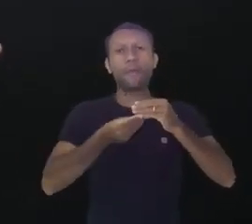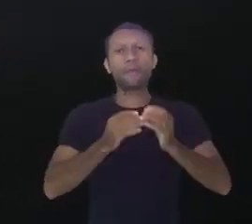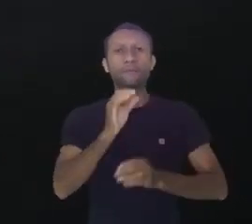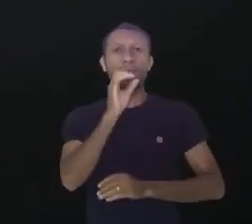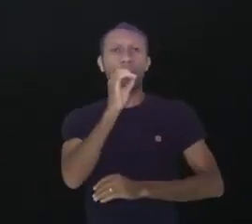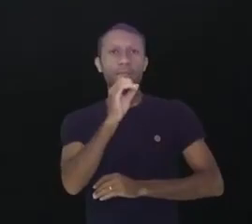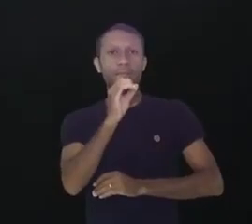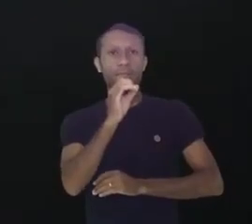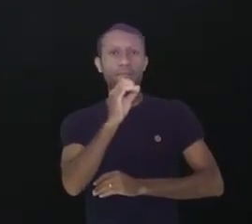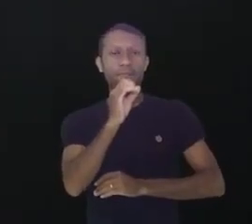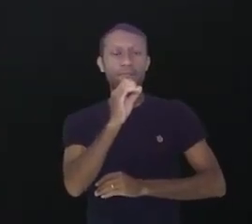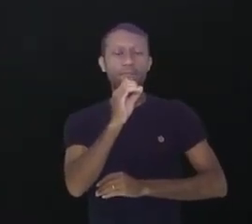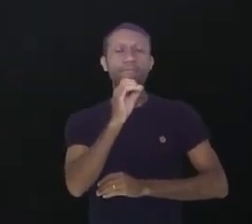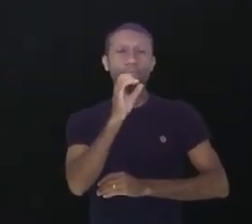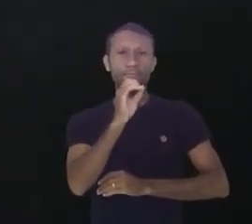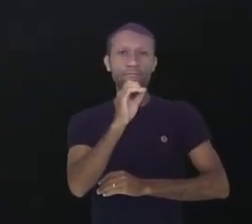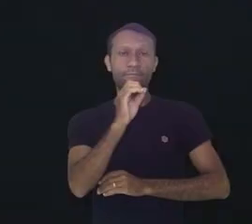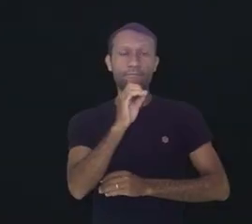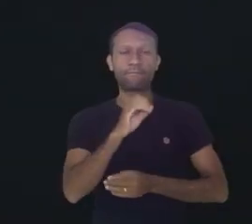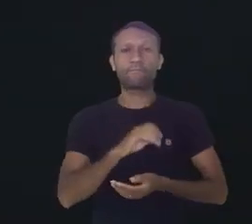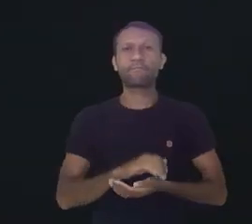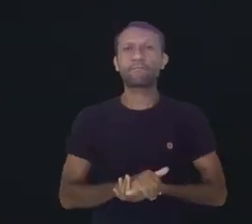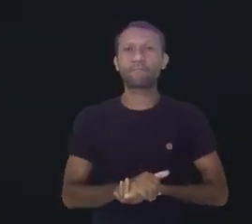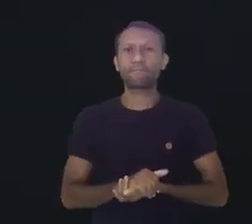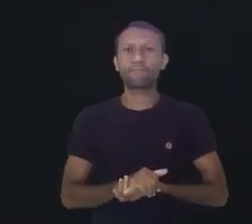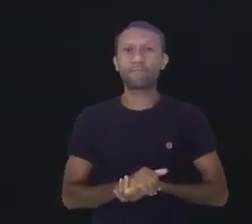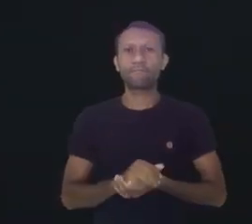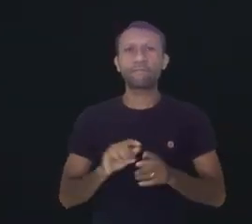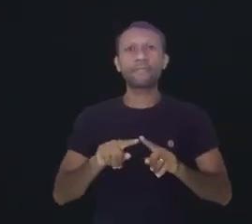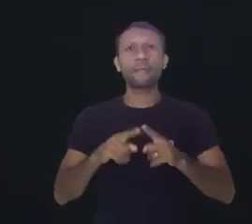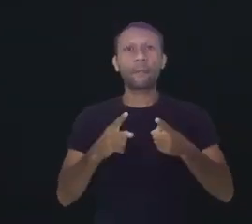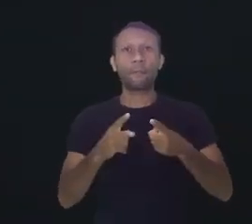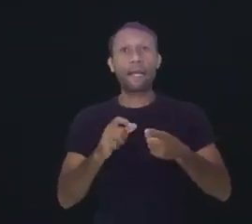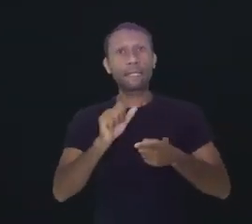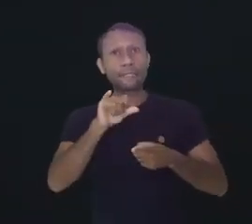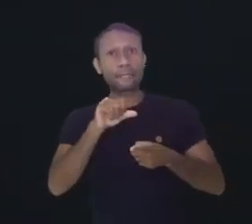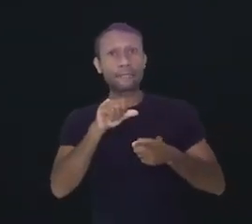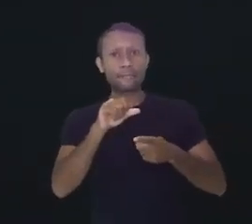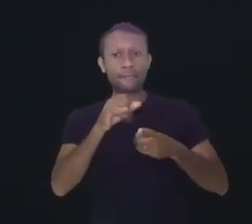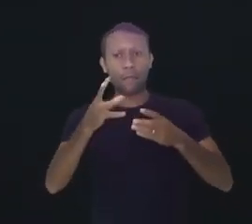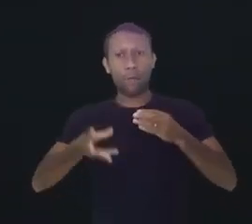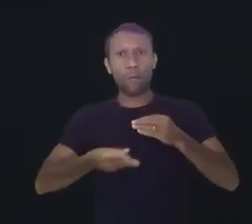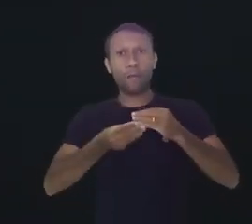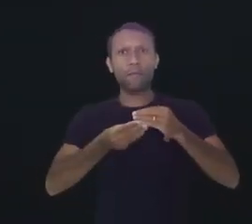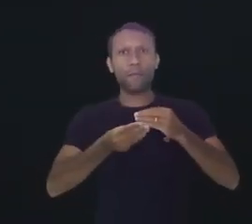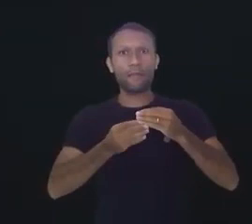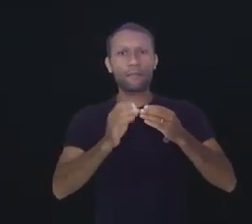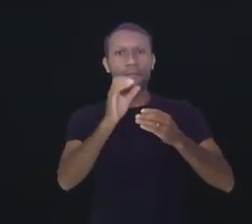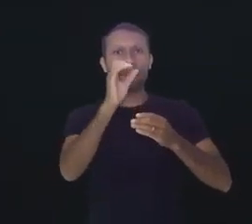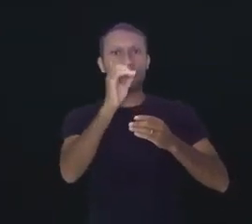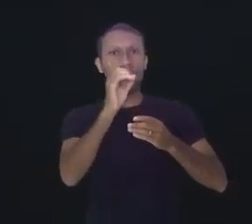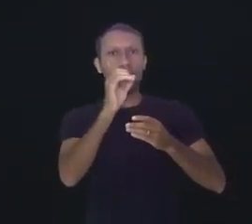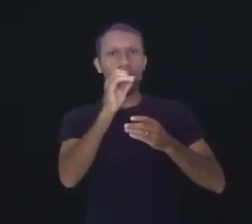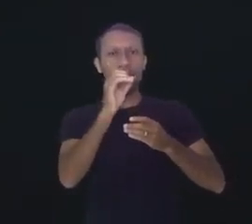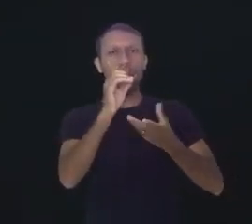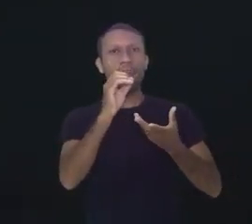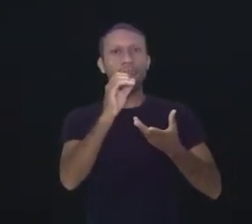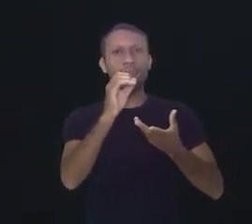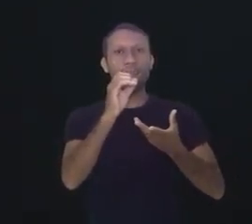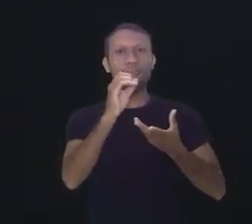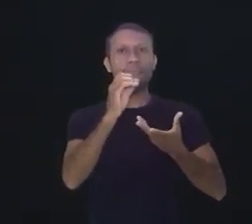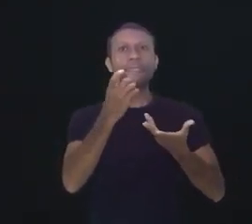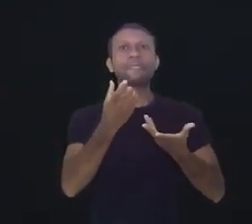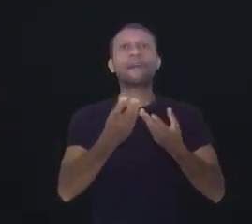a ele o número zero, o algarismo zero. Mas, acrescentando o zero ao